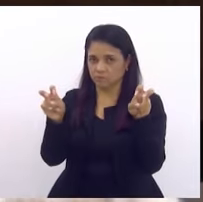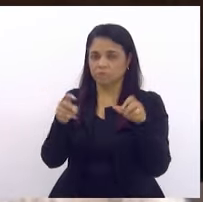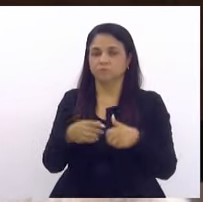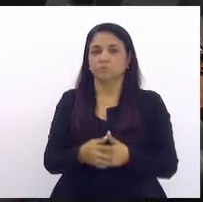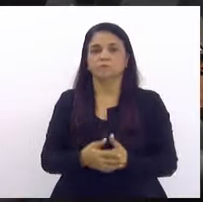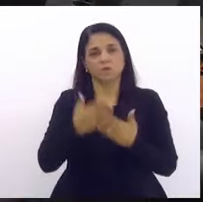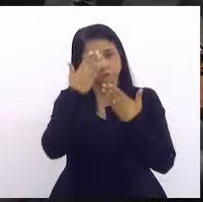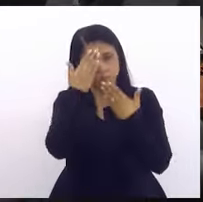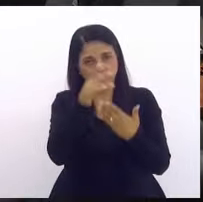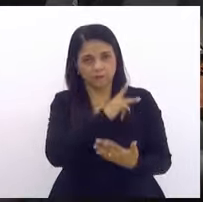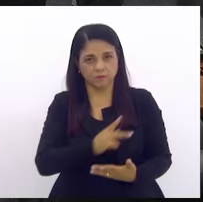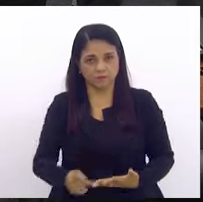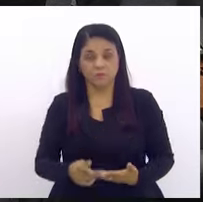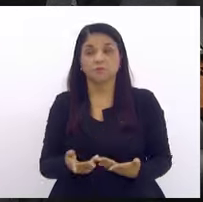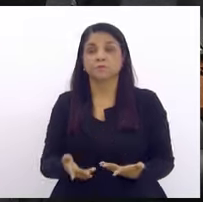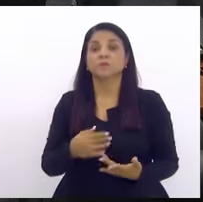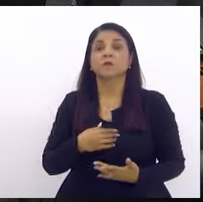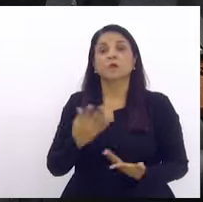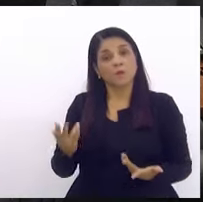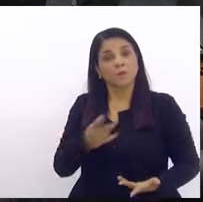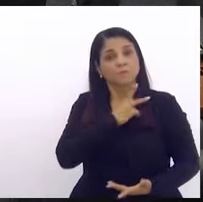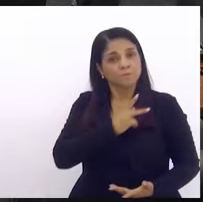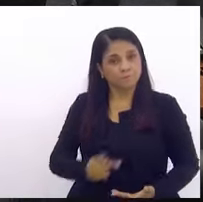presidente. Presidente.